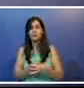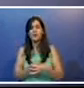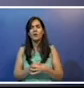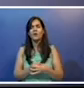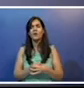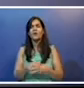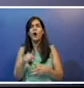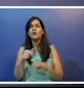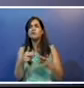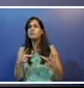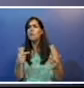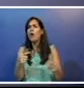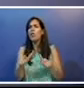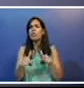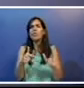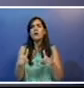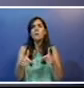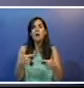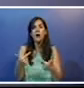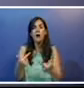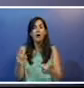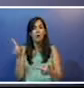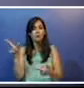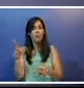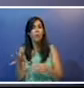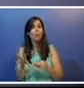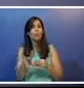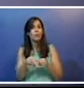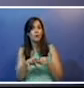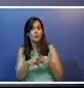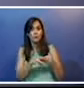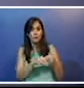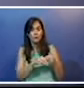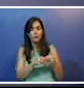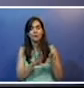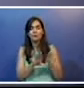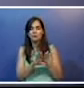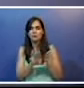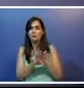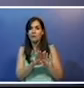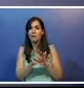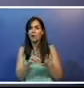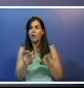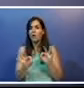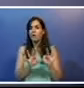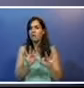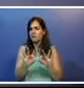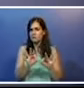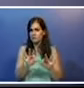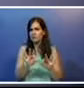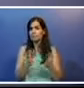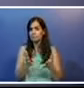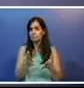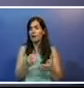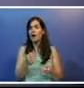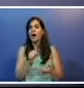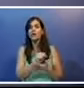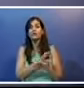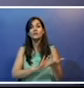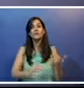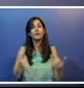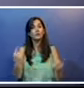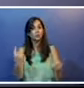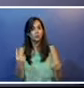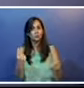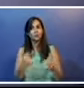foram trabalhados esse mesmo conteúdo e poder resolvê-las. Então nós temos aí, atividade 1.